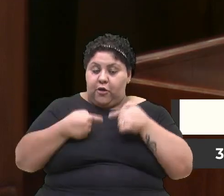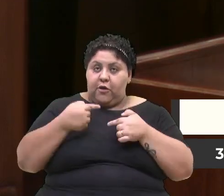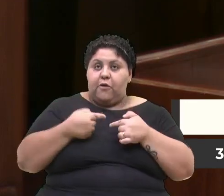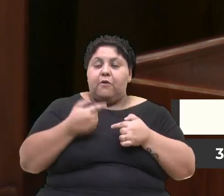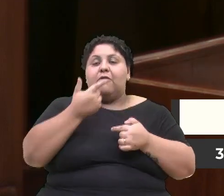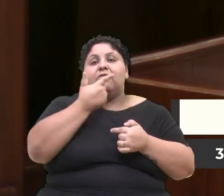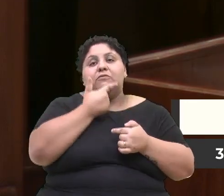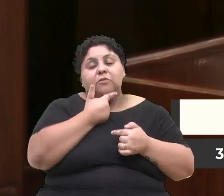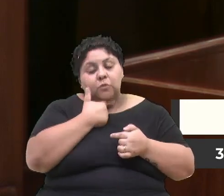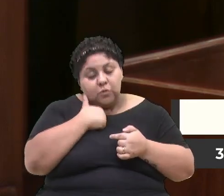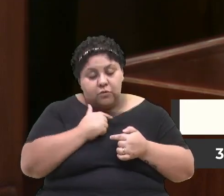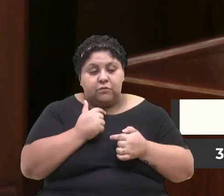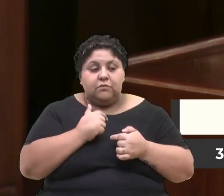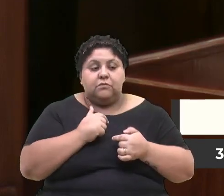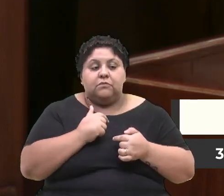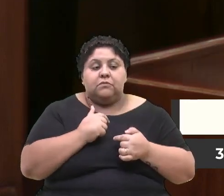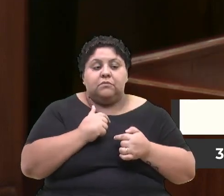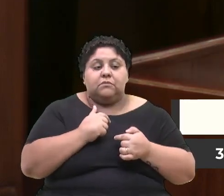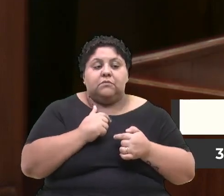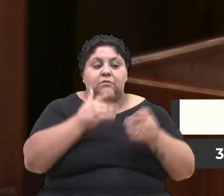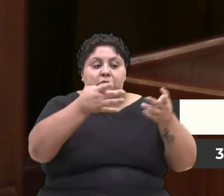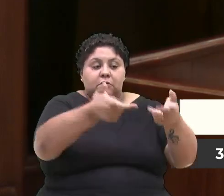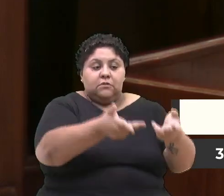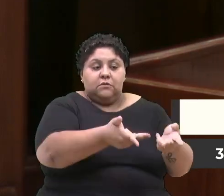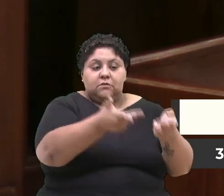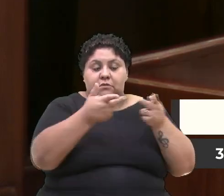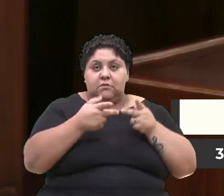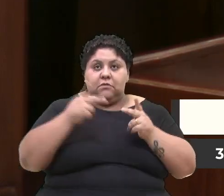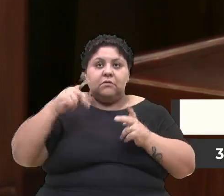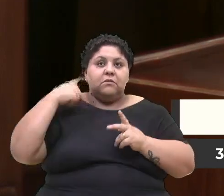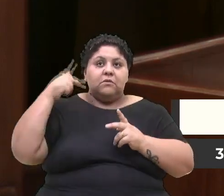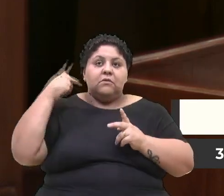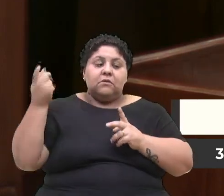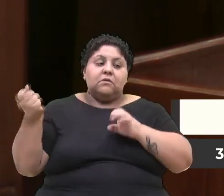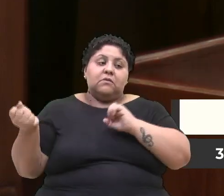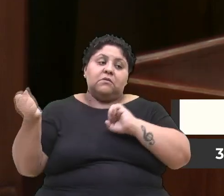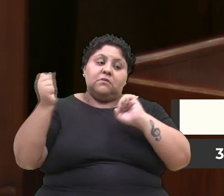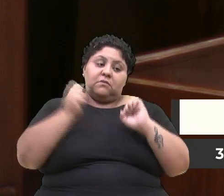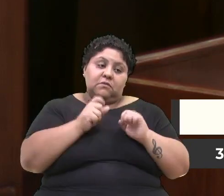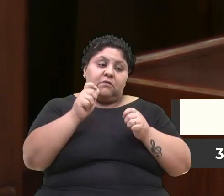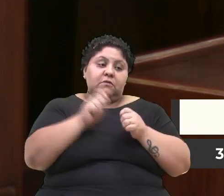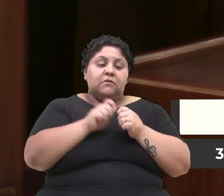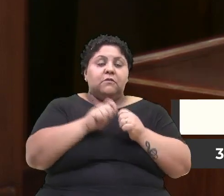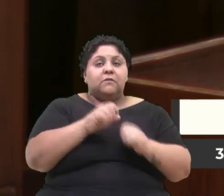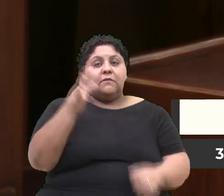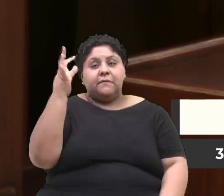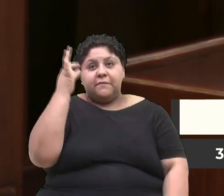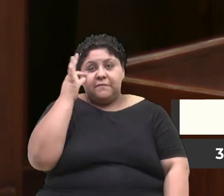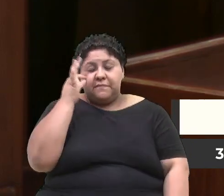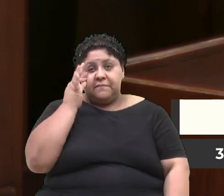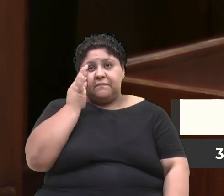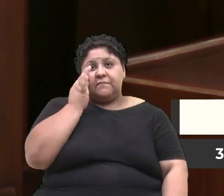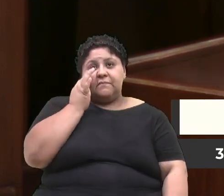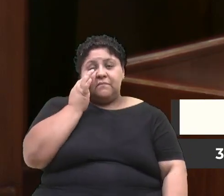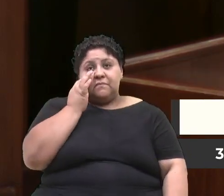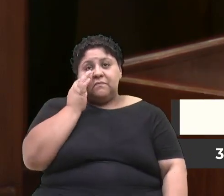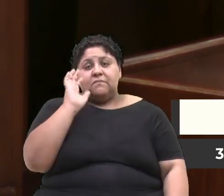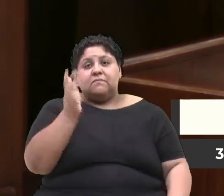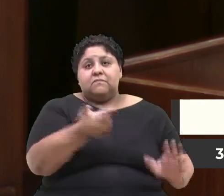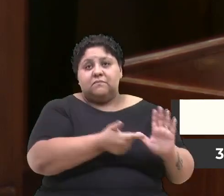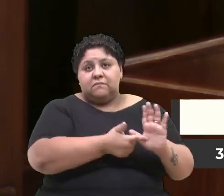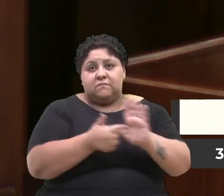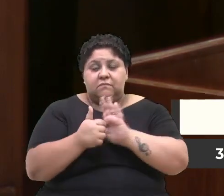de convidar os vereadores que puderem se fazer presente. Vai ser apresentados